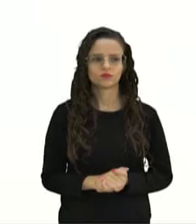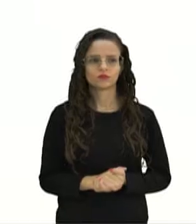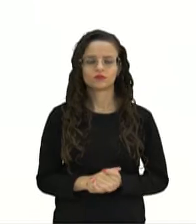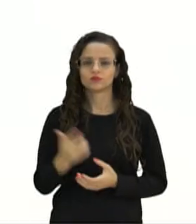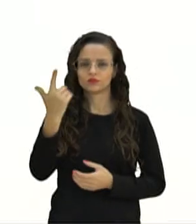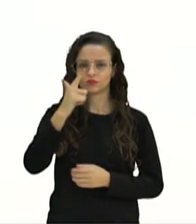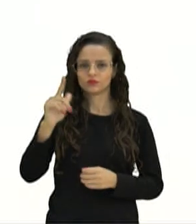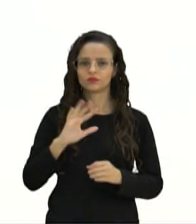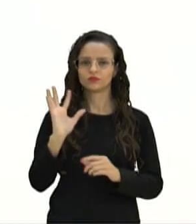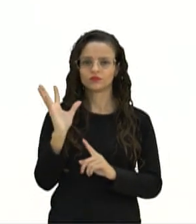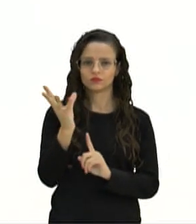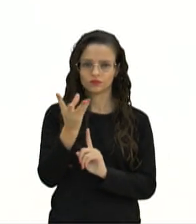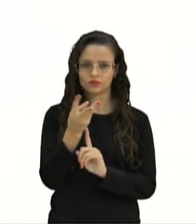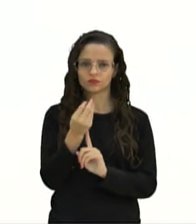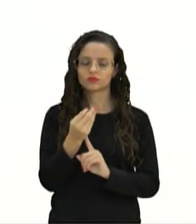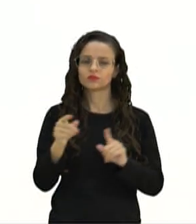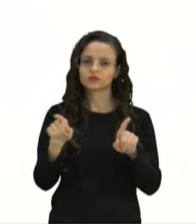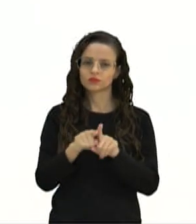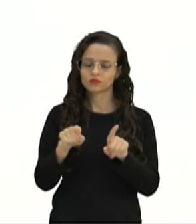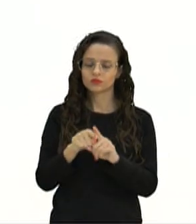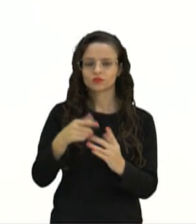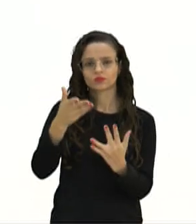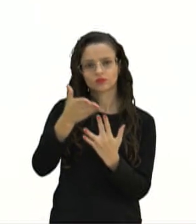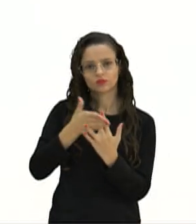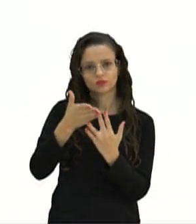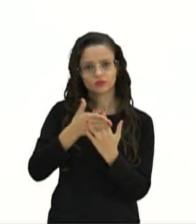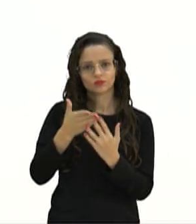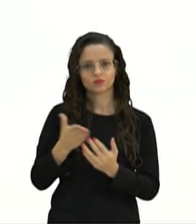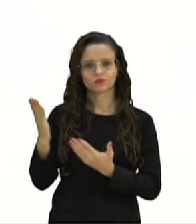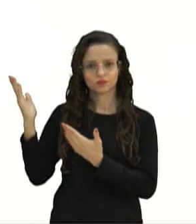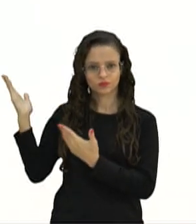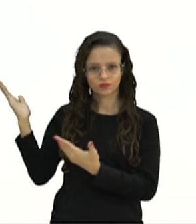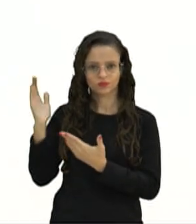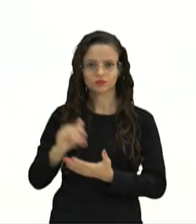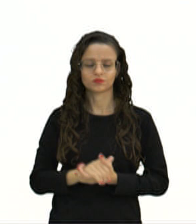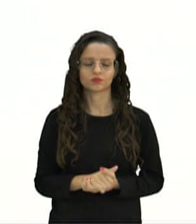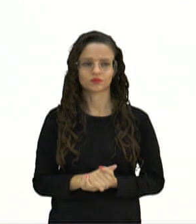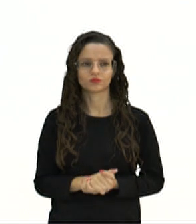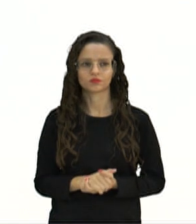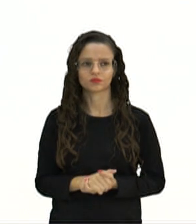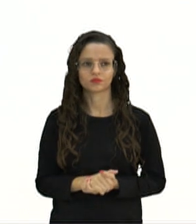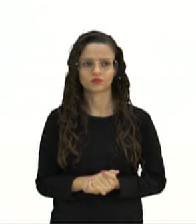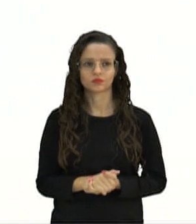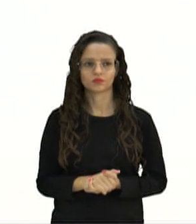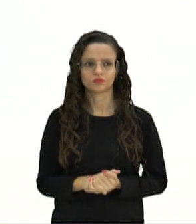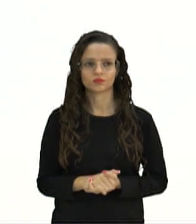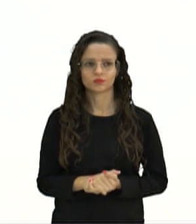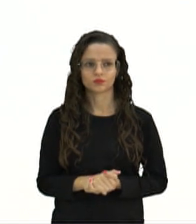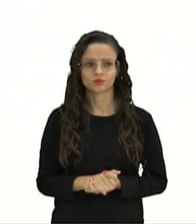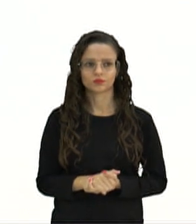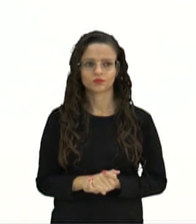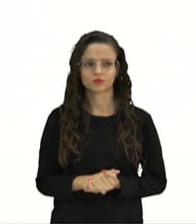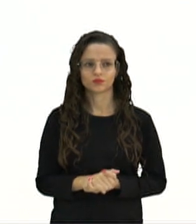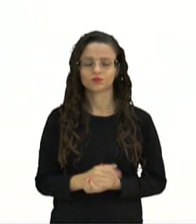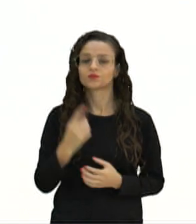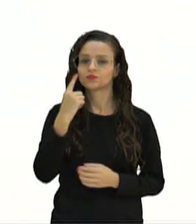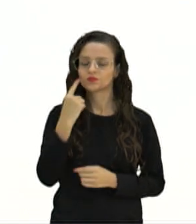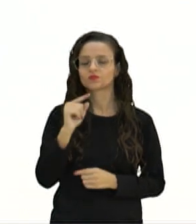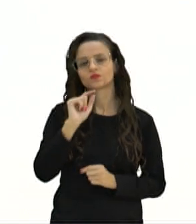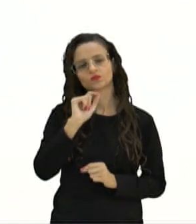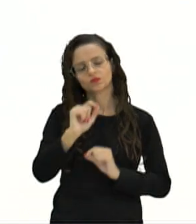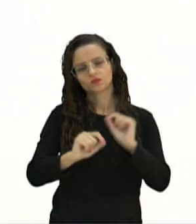Outro artista ali da arte barroca foi o Johann Sebastian Bach. Então, quando você vai ouvir